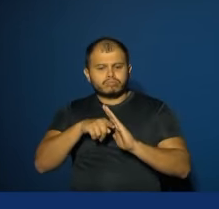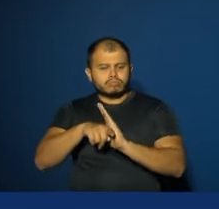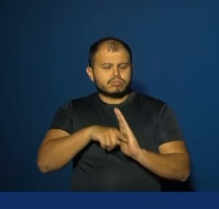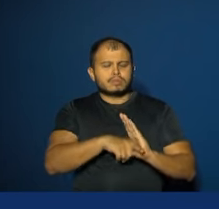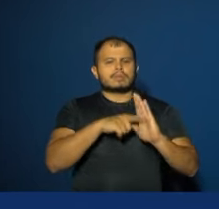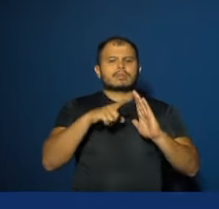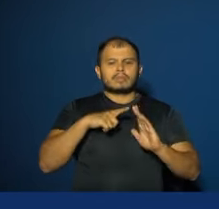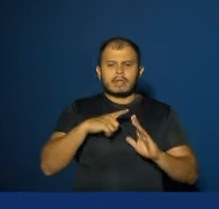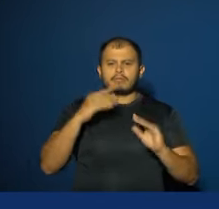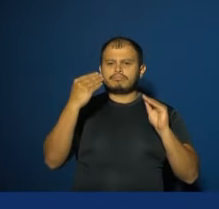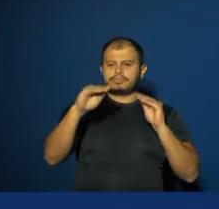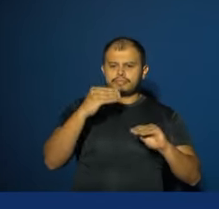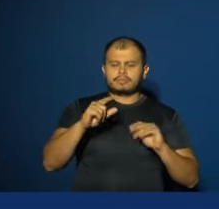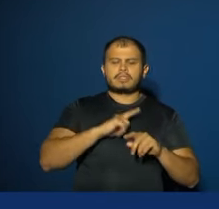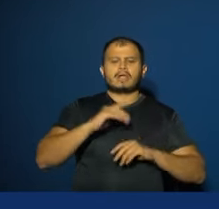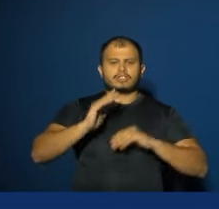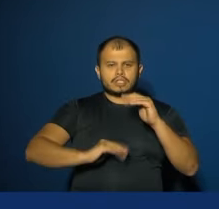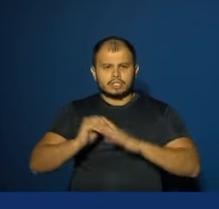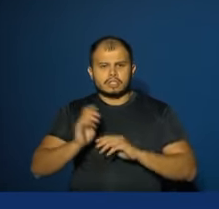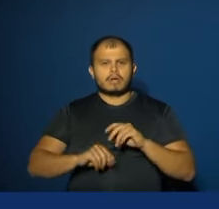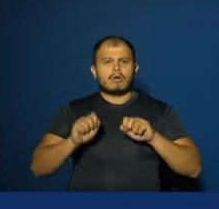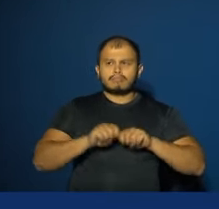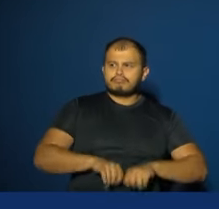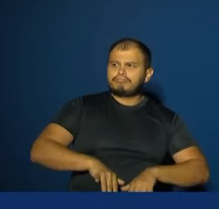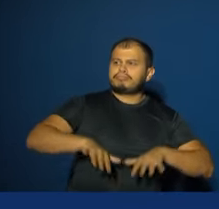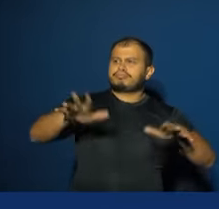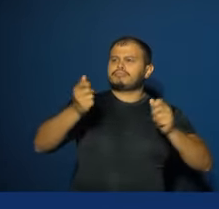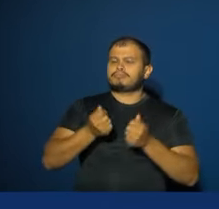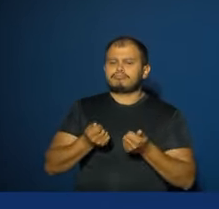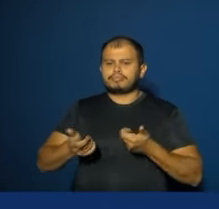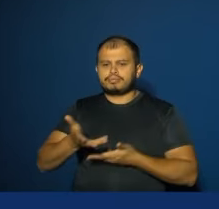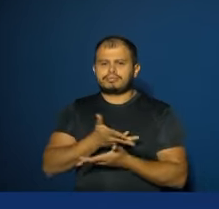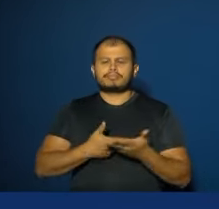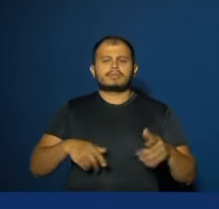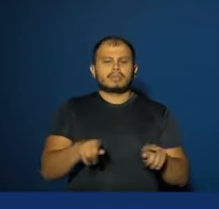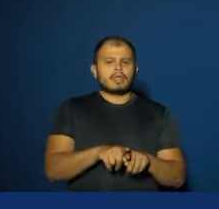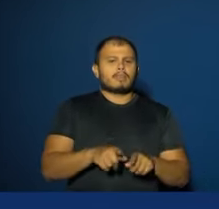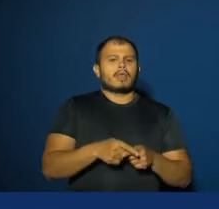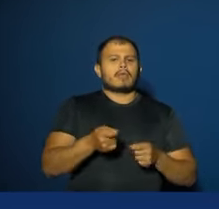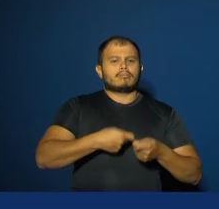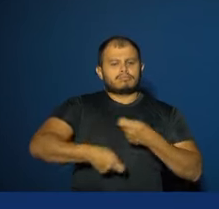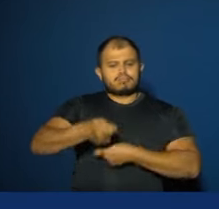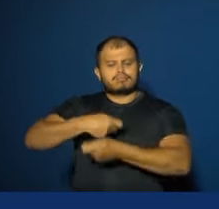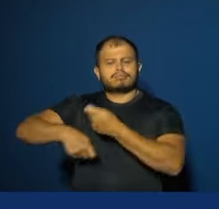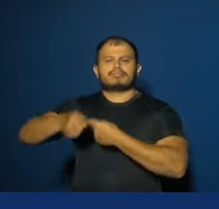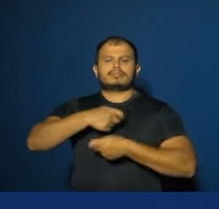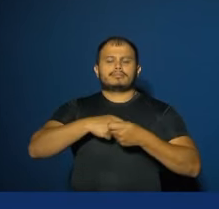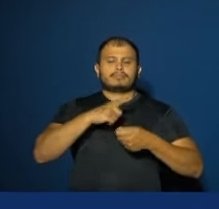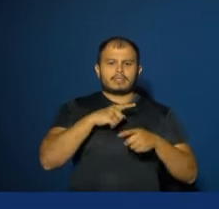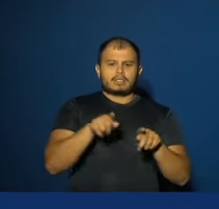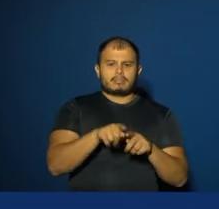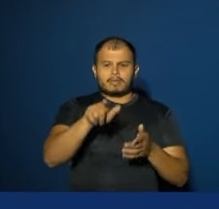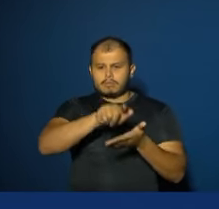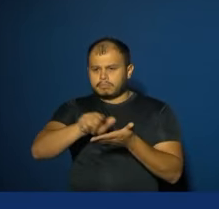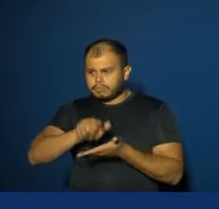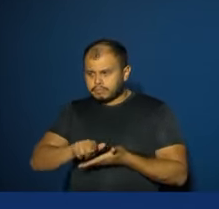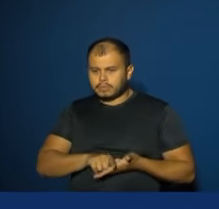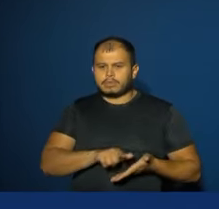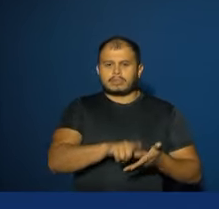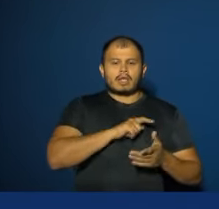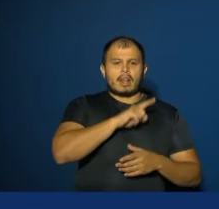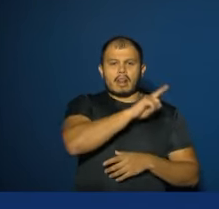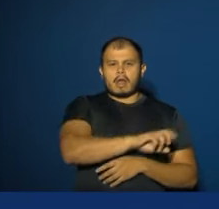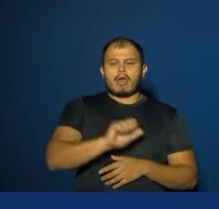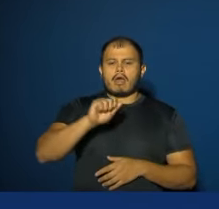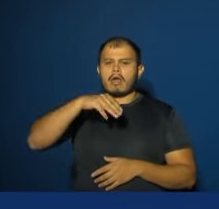Equatorial, está na cadeia da geração, da transmissão, da distribuição, da comercialização. Estamos no saneamento, temos uma planta lá no